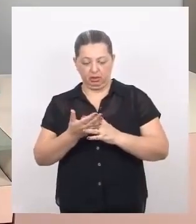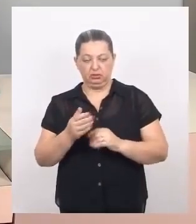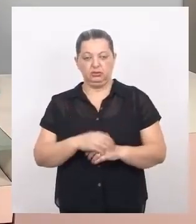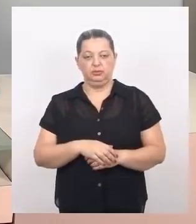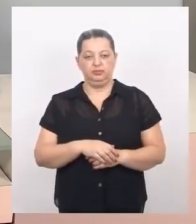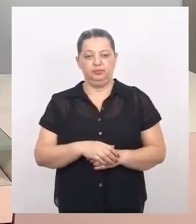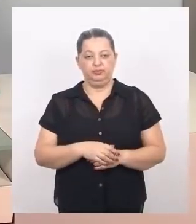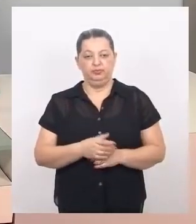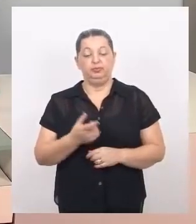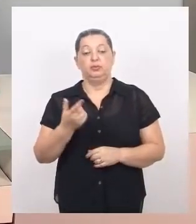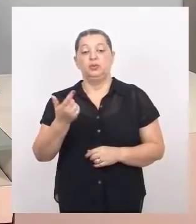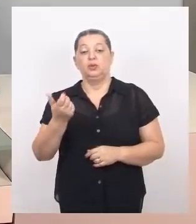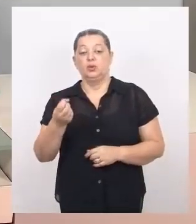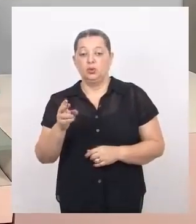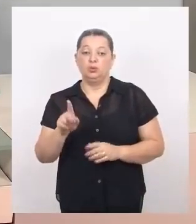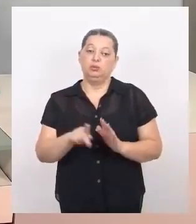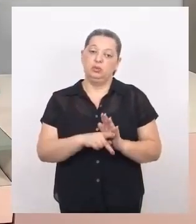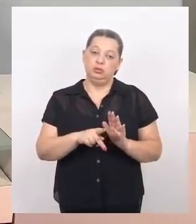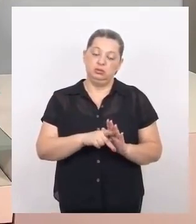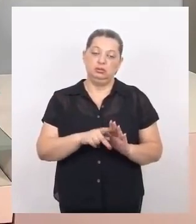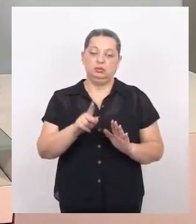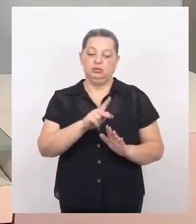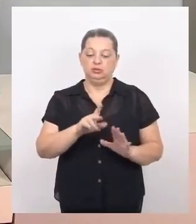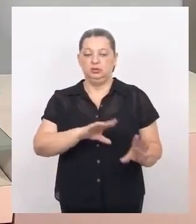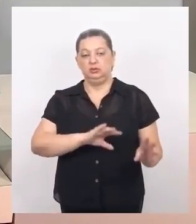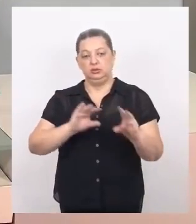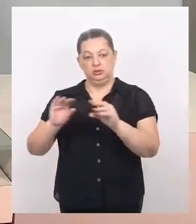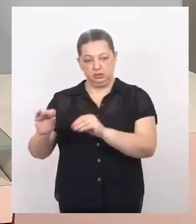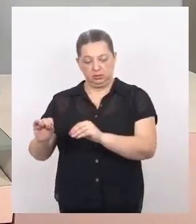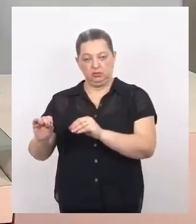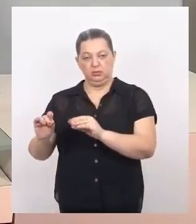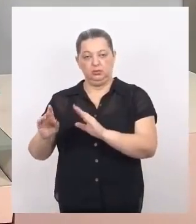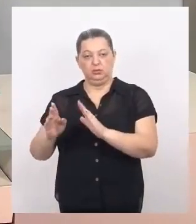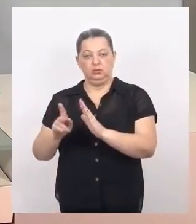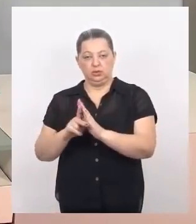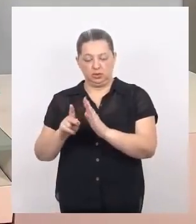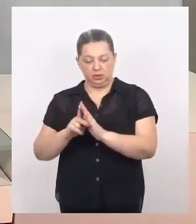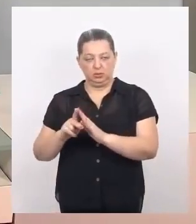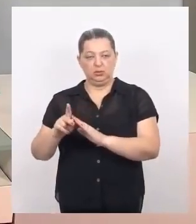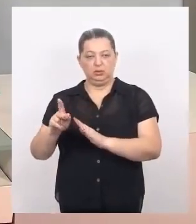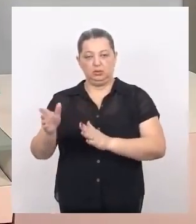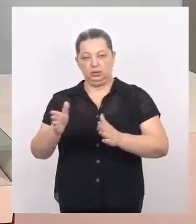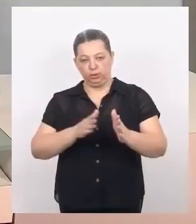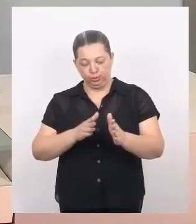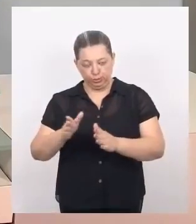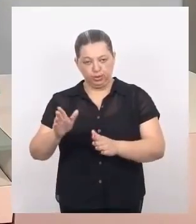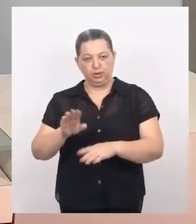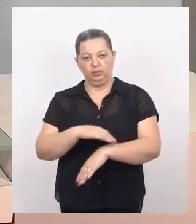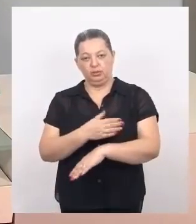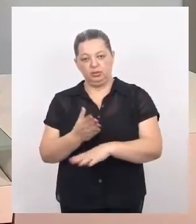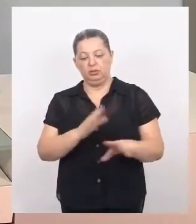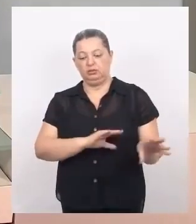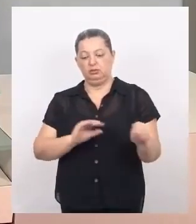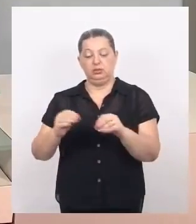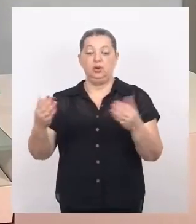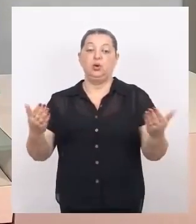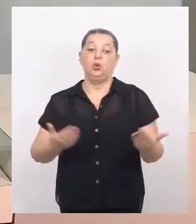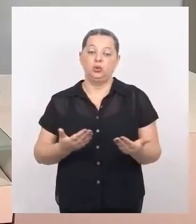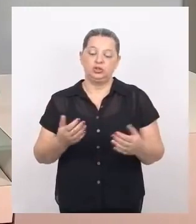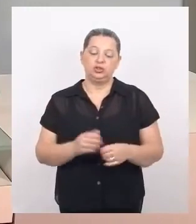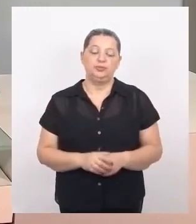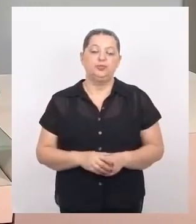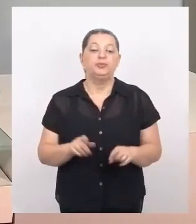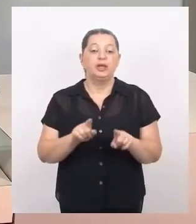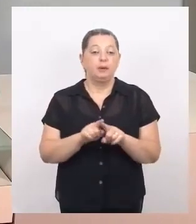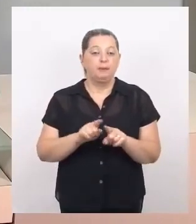escola de tempo integral e decidiram ir para uma escola de tempo regular, então estão passando pela transferência hoje, e aqueles